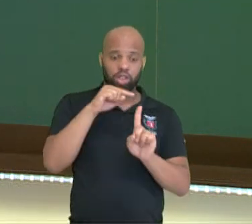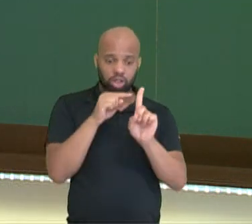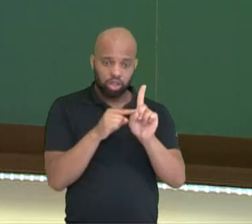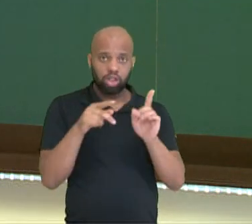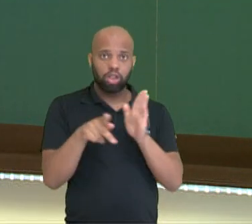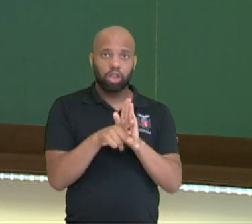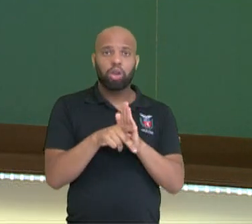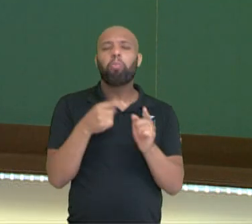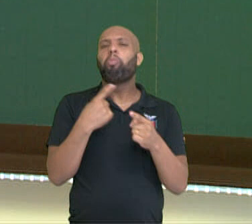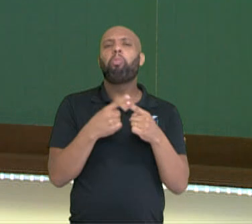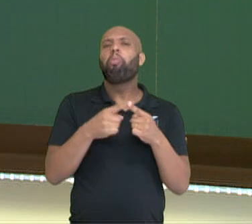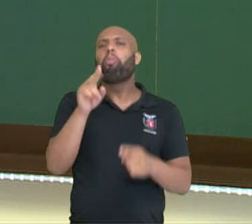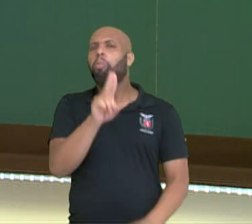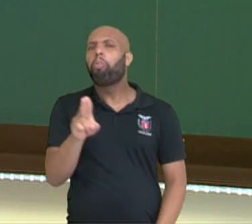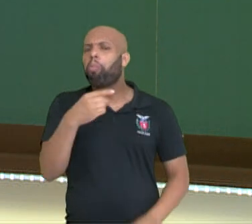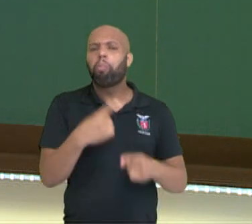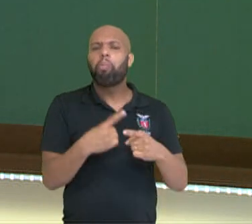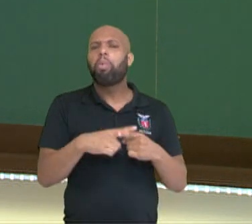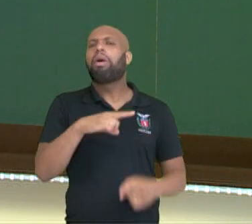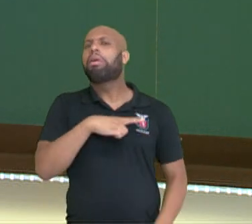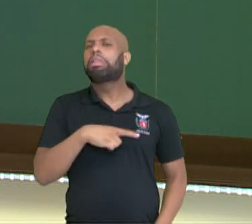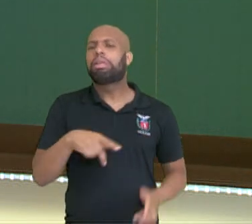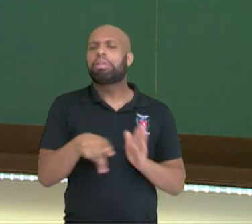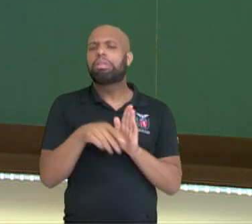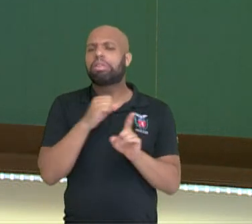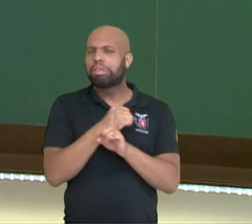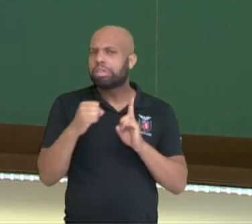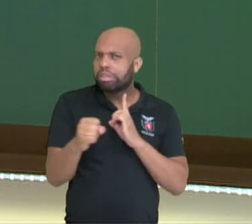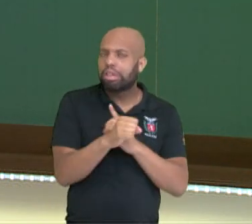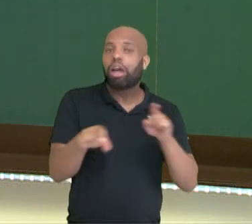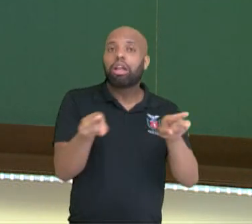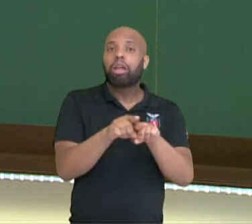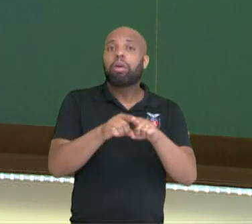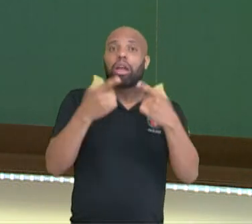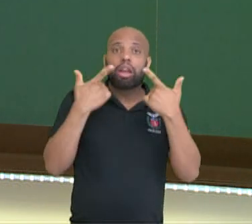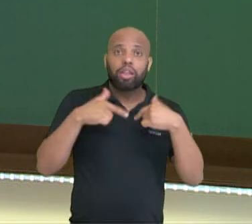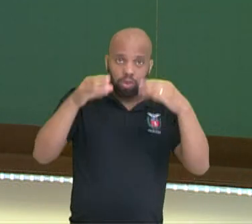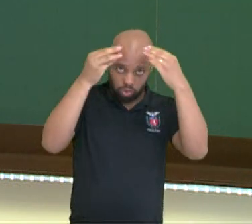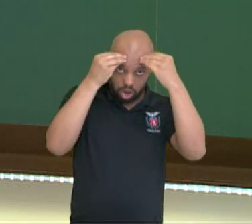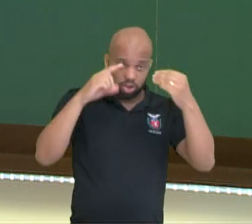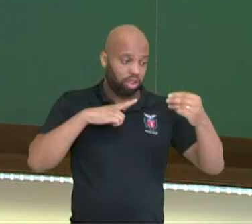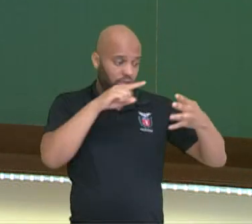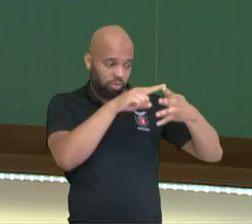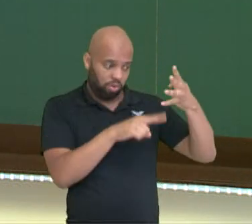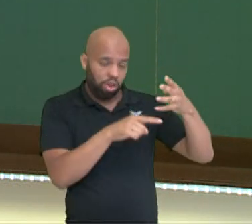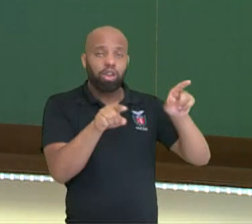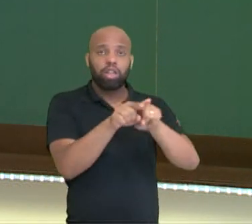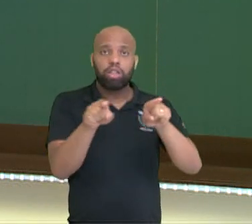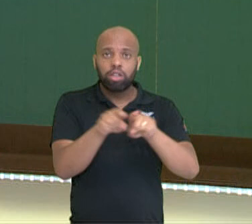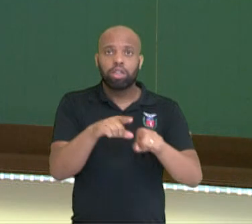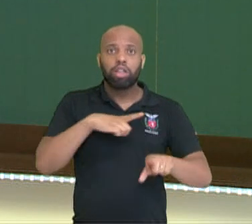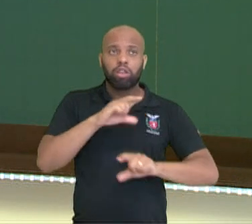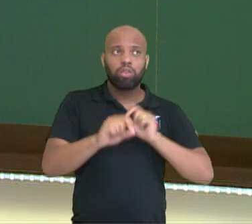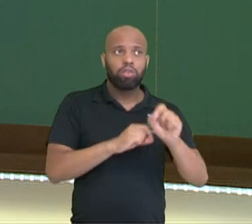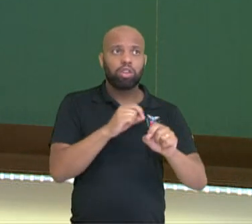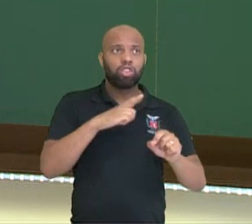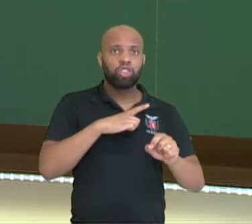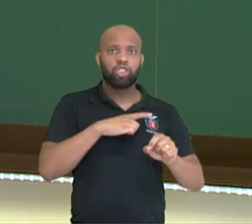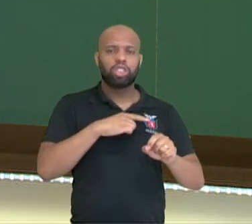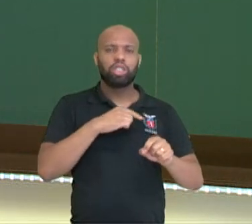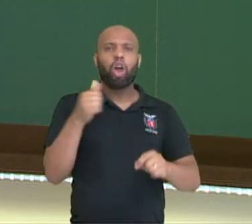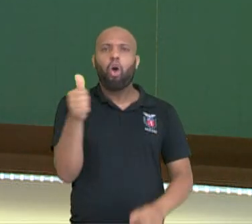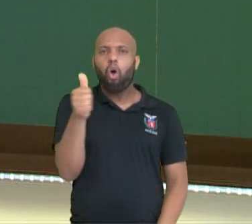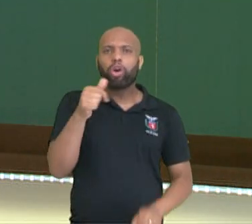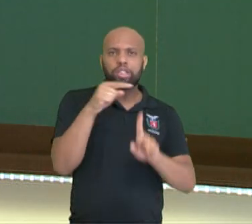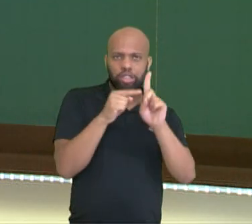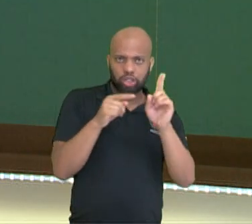suas funções, né, para que serve, de que maneira, as linguagens, que são aquelas 4, né, e a gente elaborou aí 11 tipos